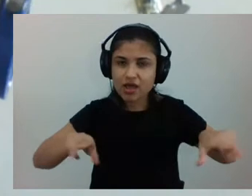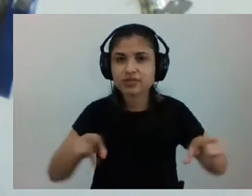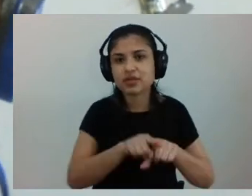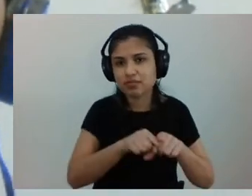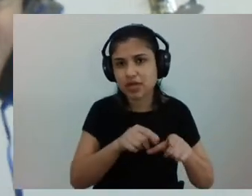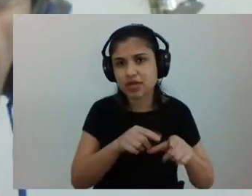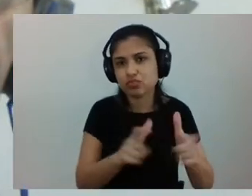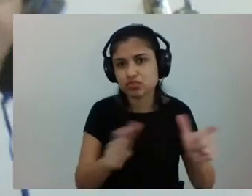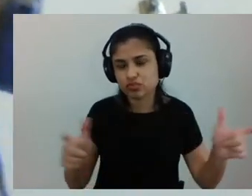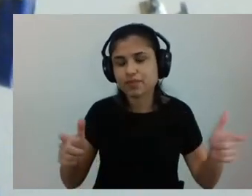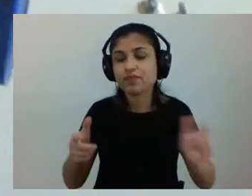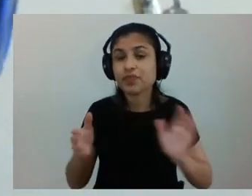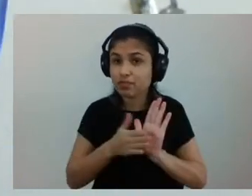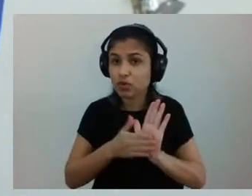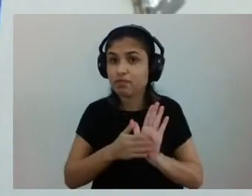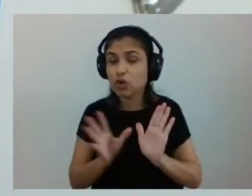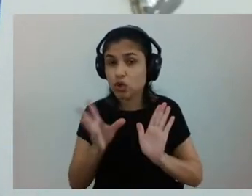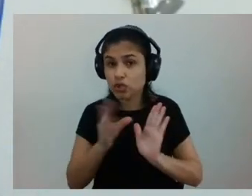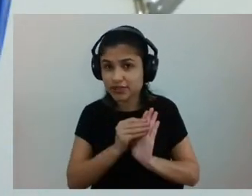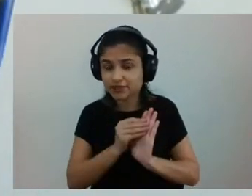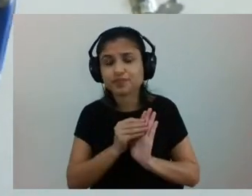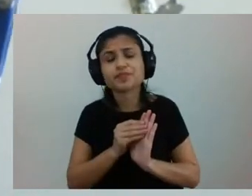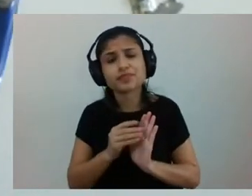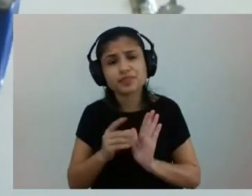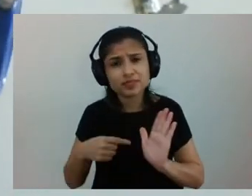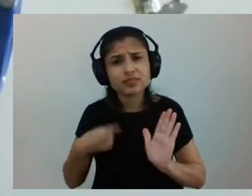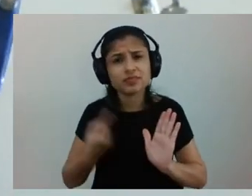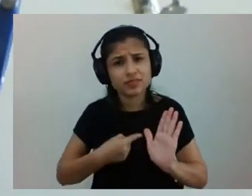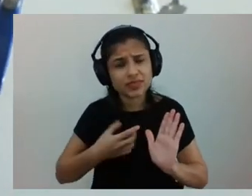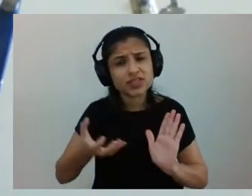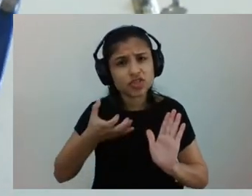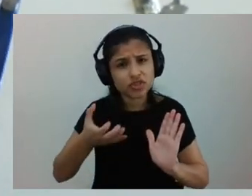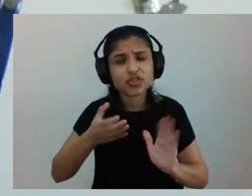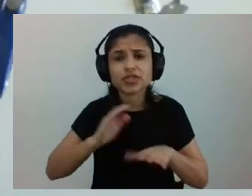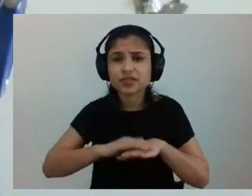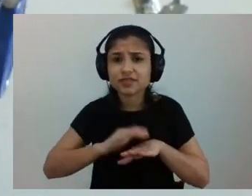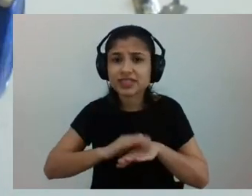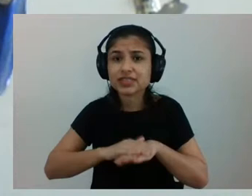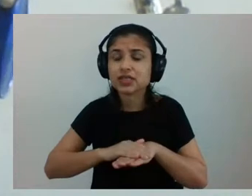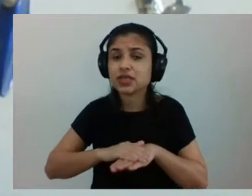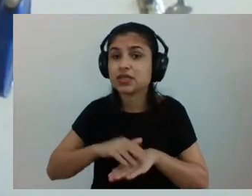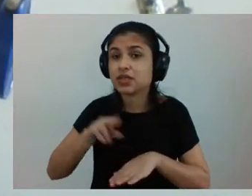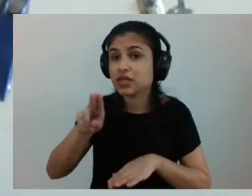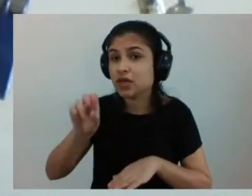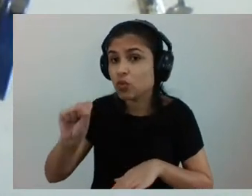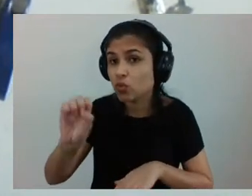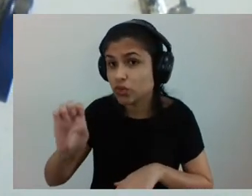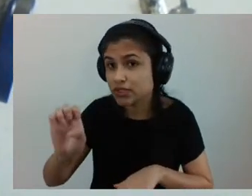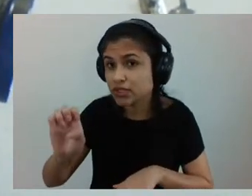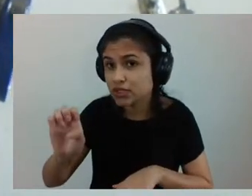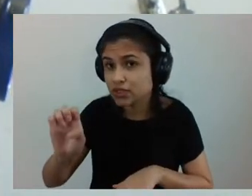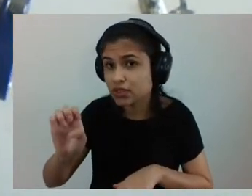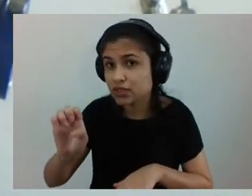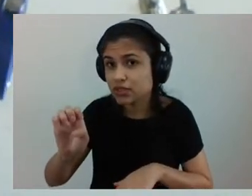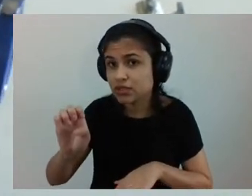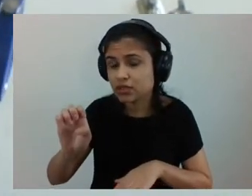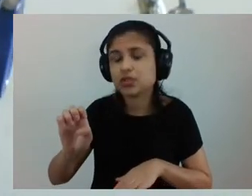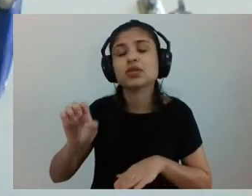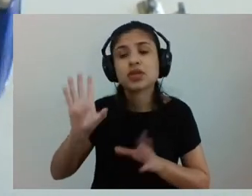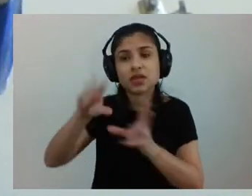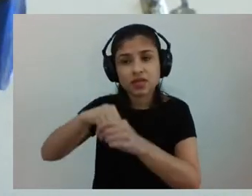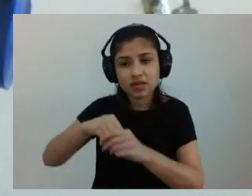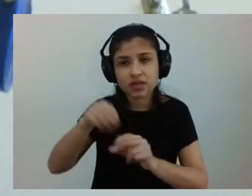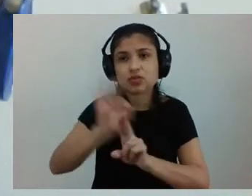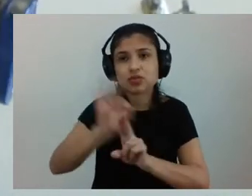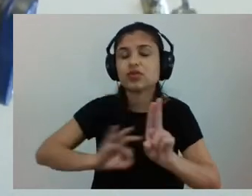propostas e realmente a gente pretende fazer isso na USP, tá? Então, fazer uma expansão aí dentro da universidade e